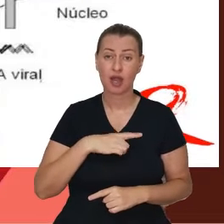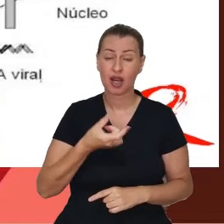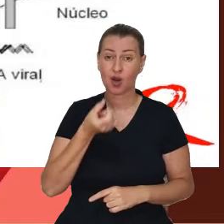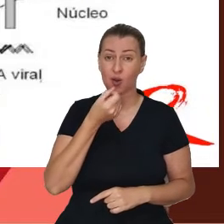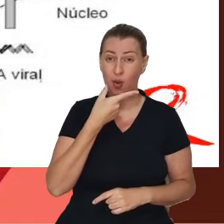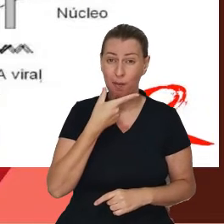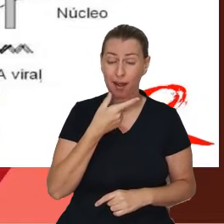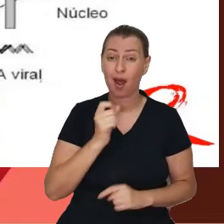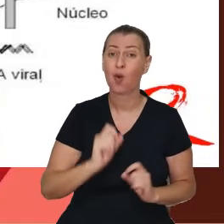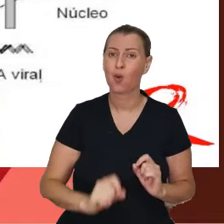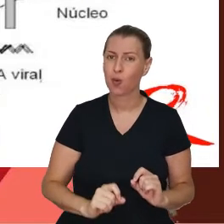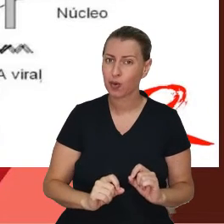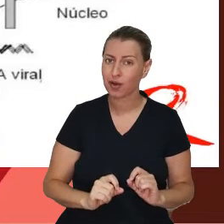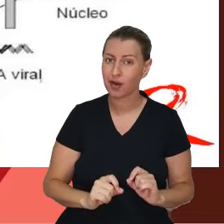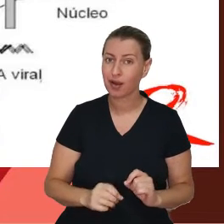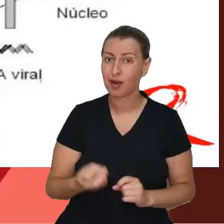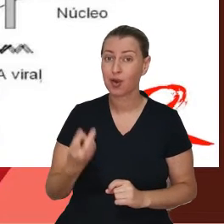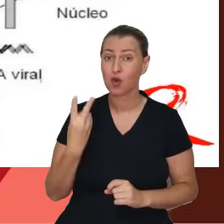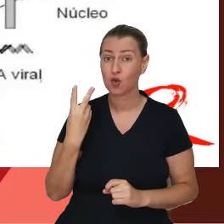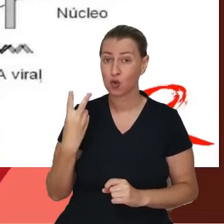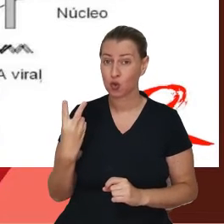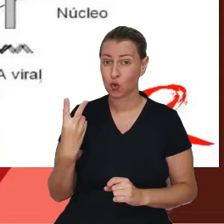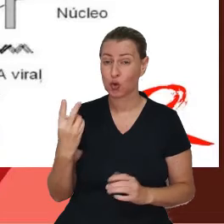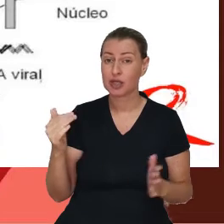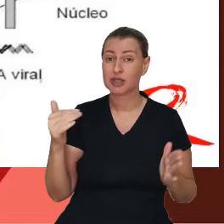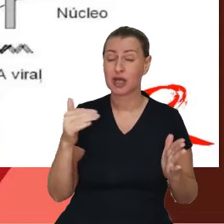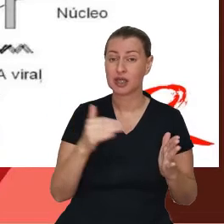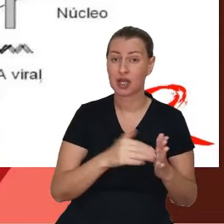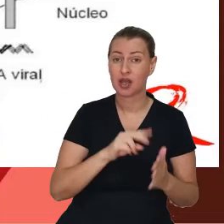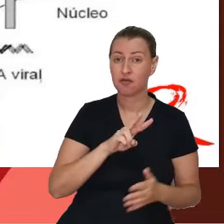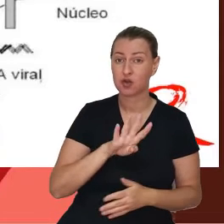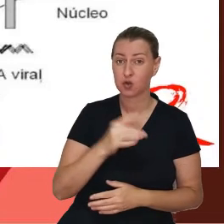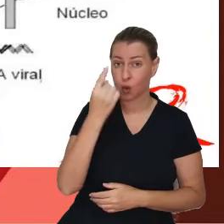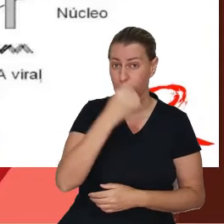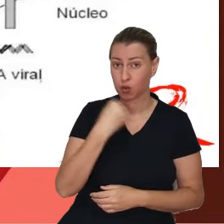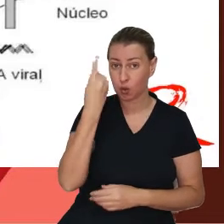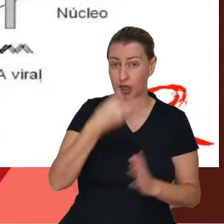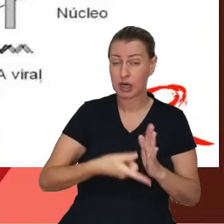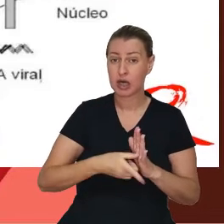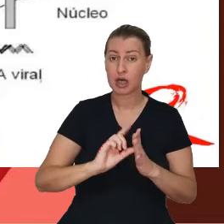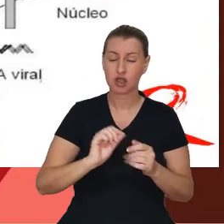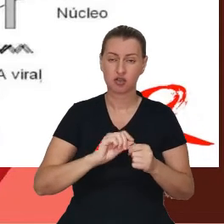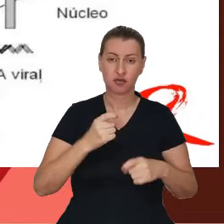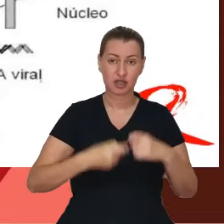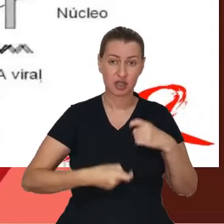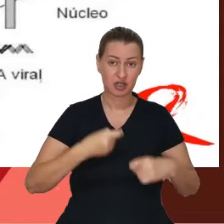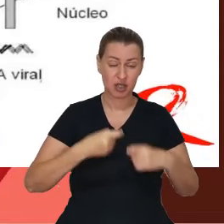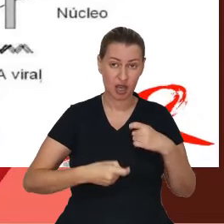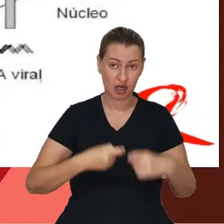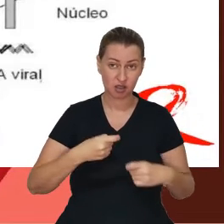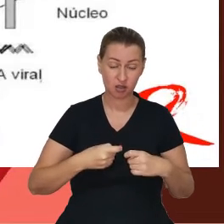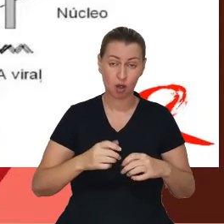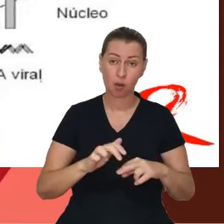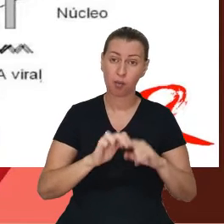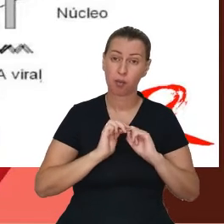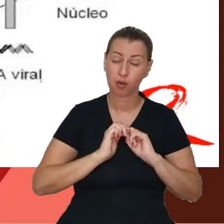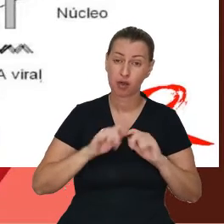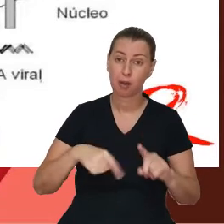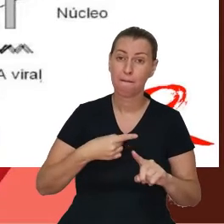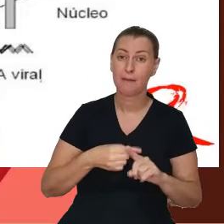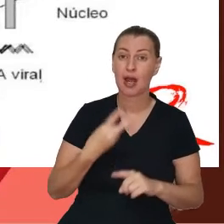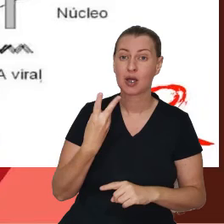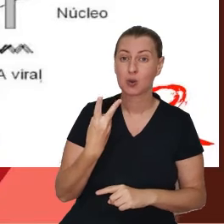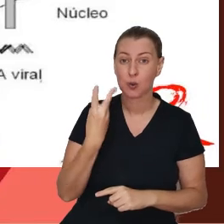essa medicação de 2 a 24 horas antes da relação sexual e seguir tomando por mais